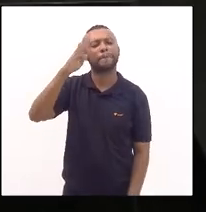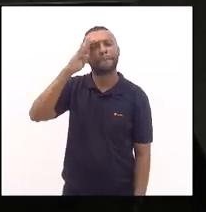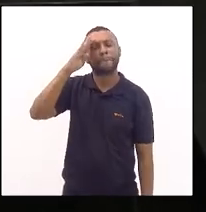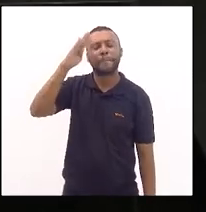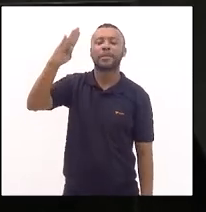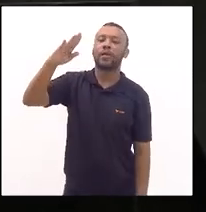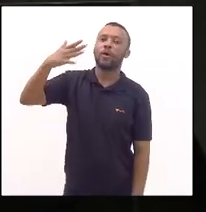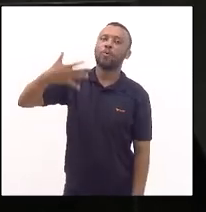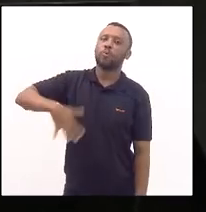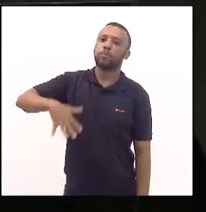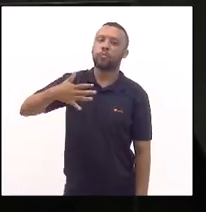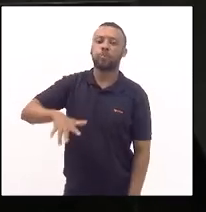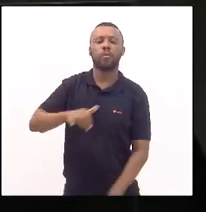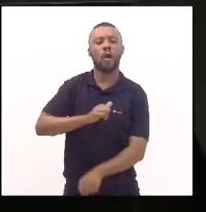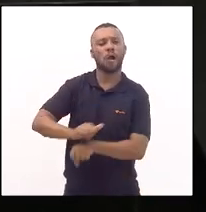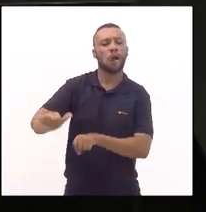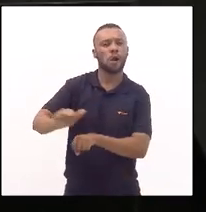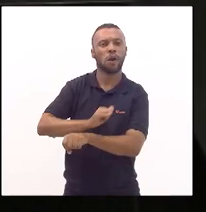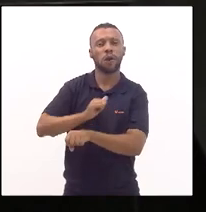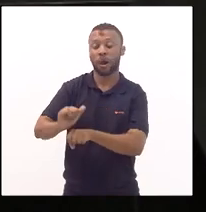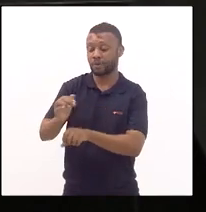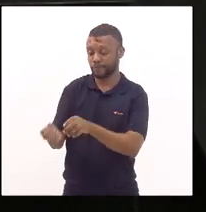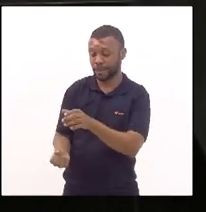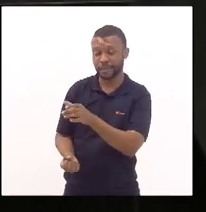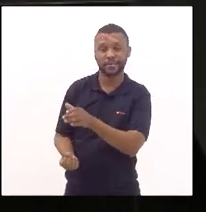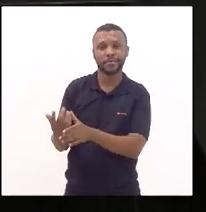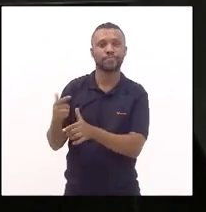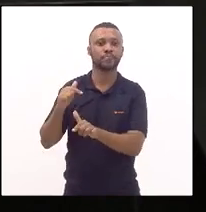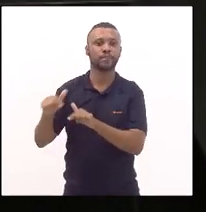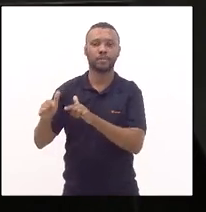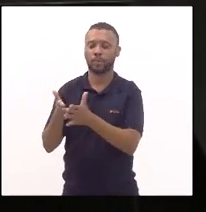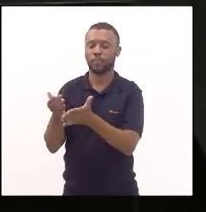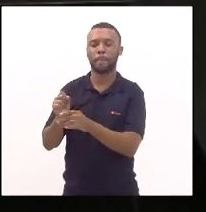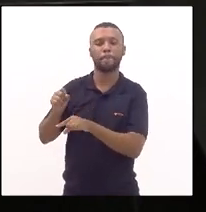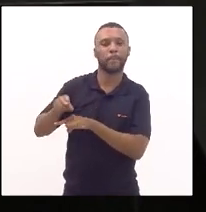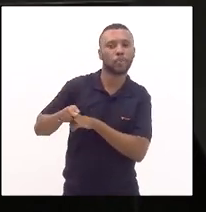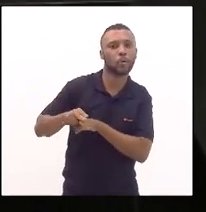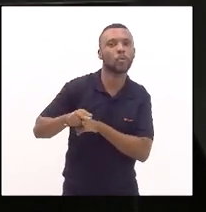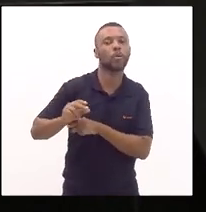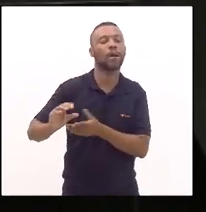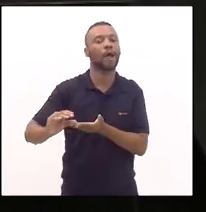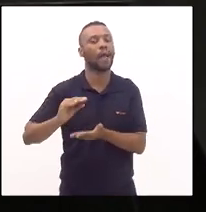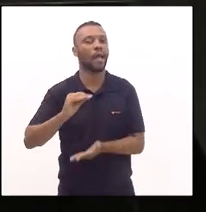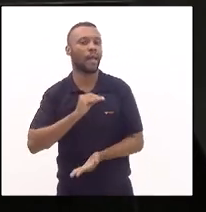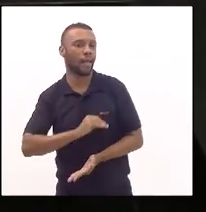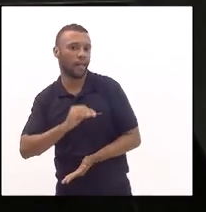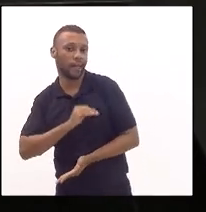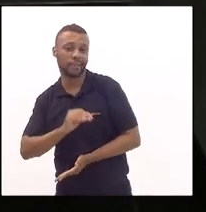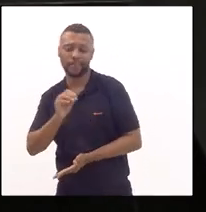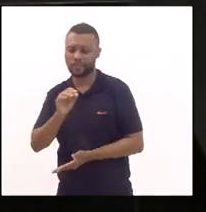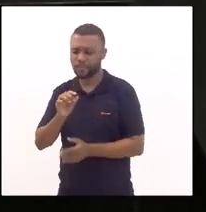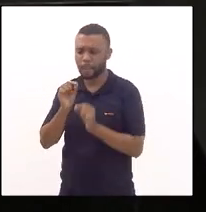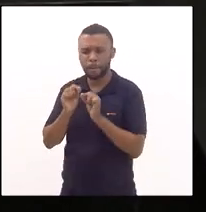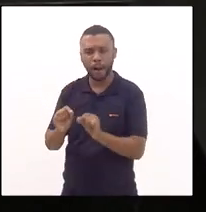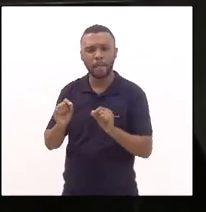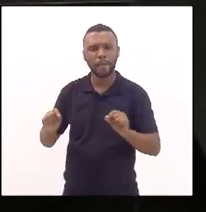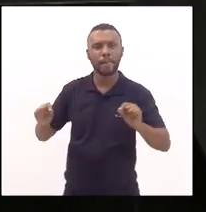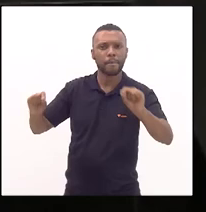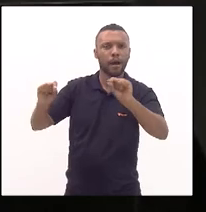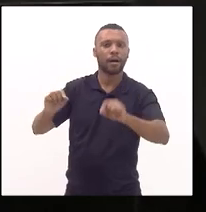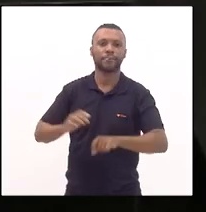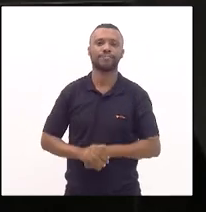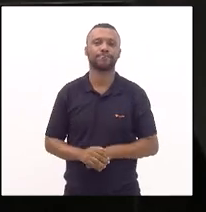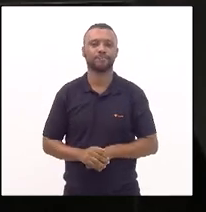hub para a geração de empregos e renda de toda a região, né? E foram